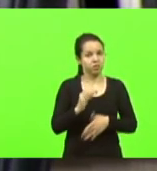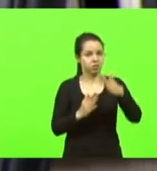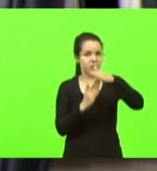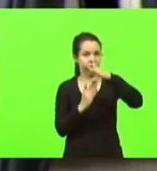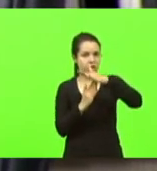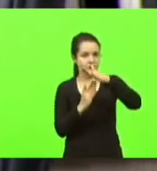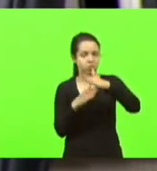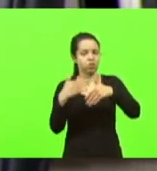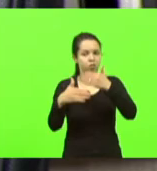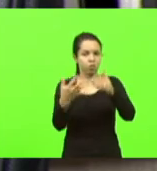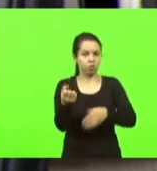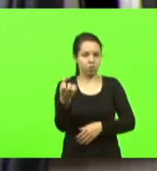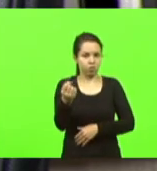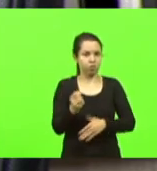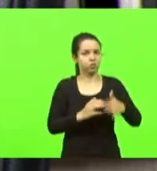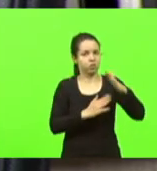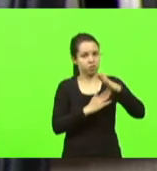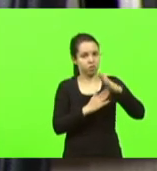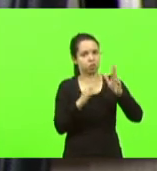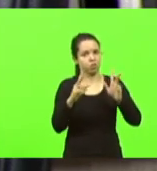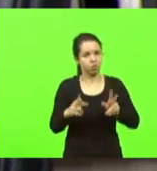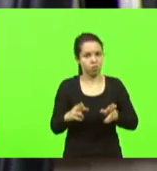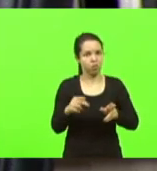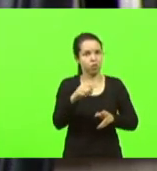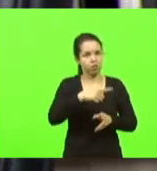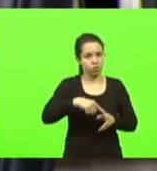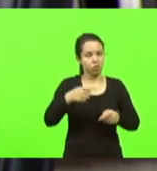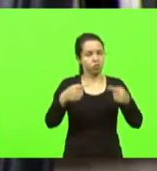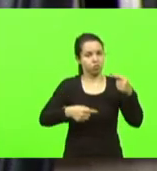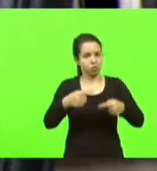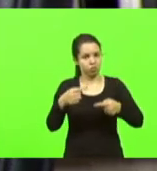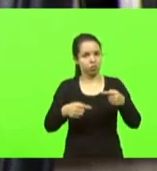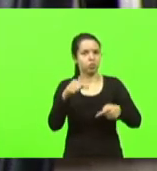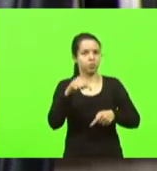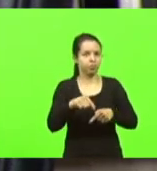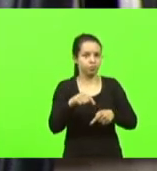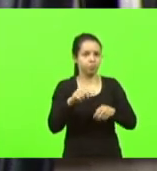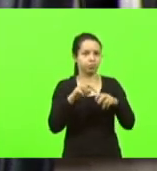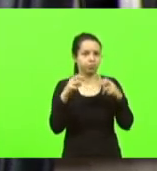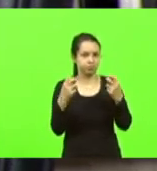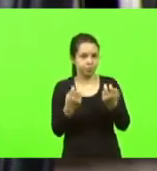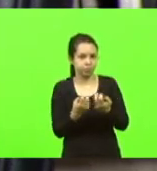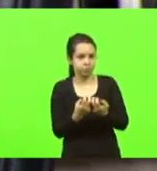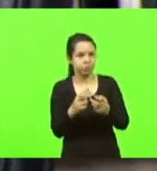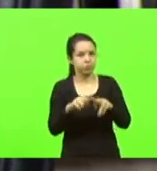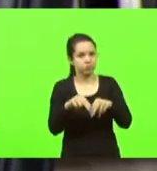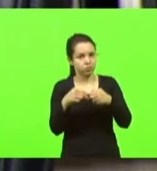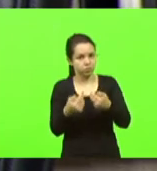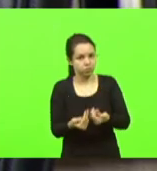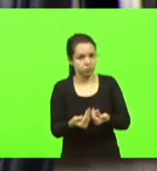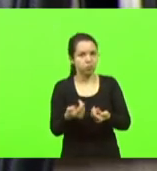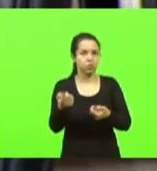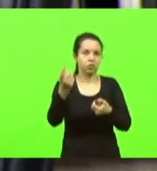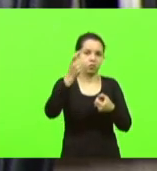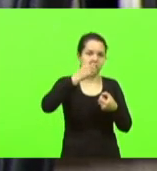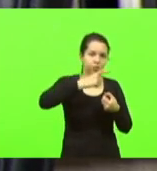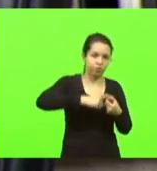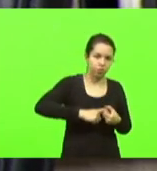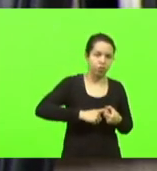essa é a discussão que nós estamos fazendo hoje aqui no Parlamento por isso que eu volto a